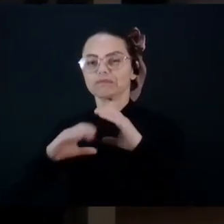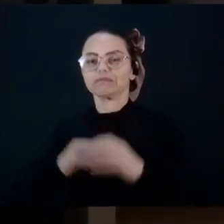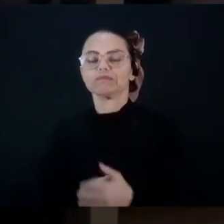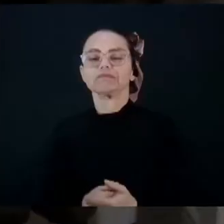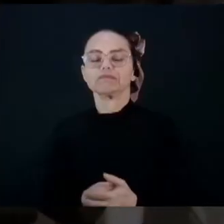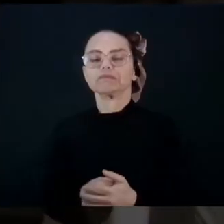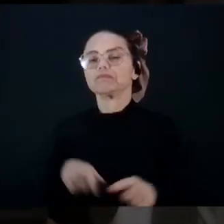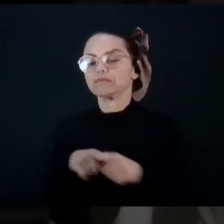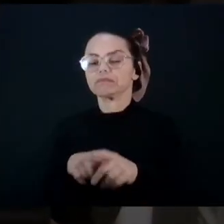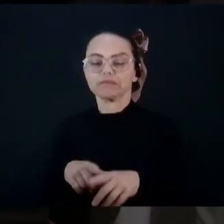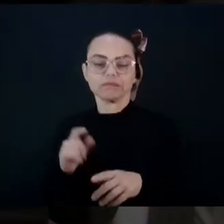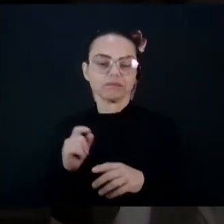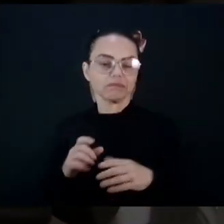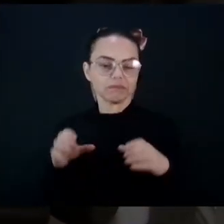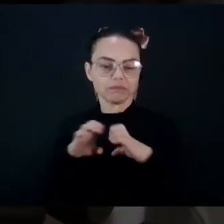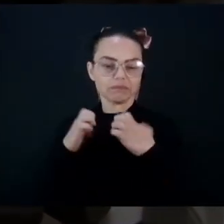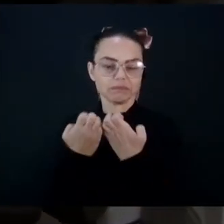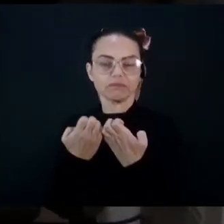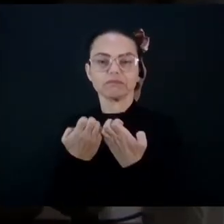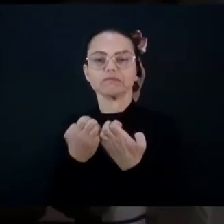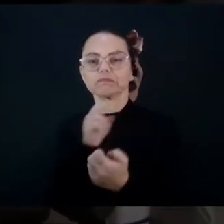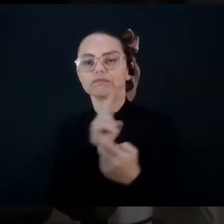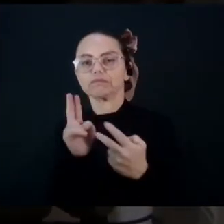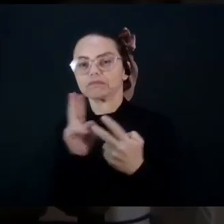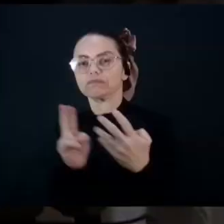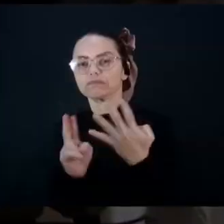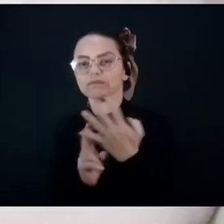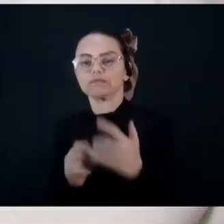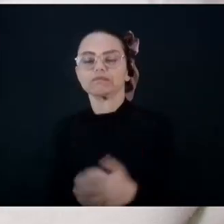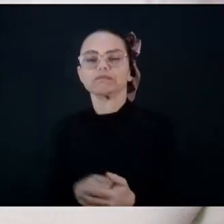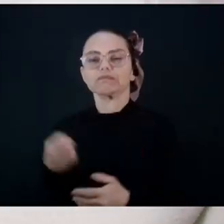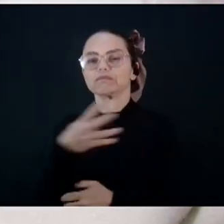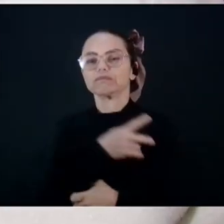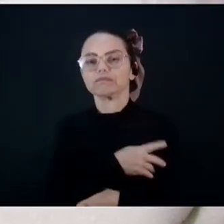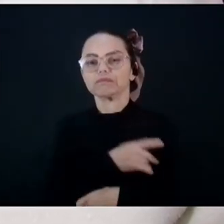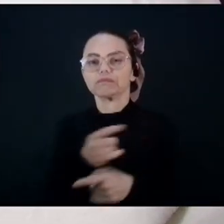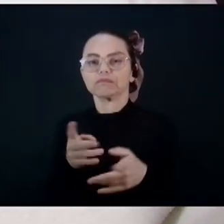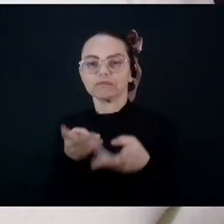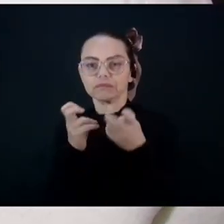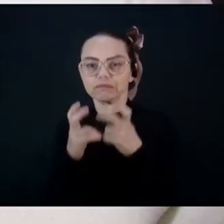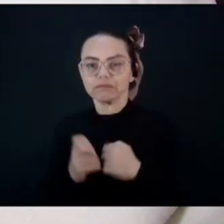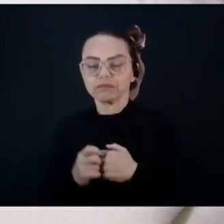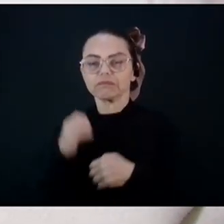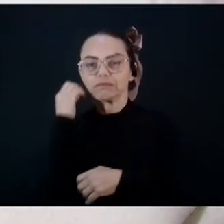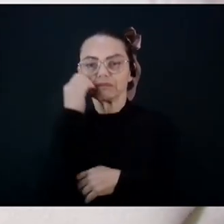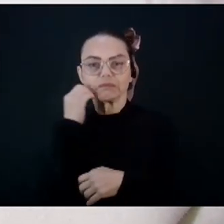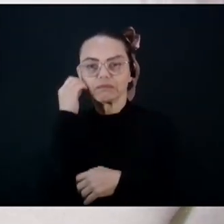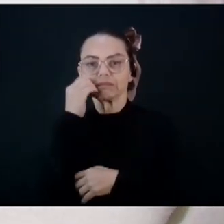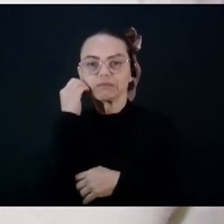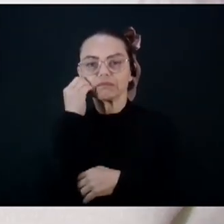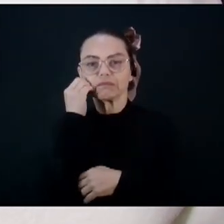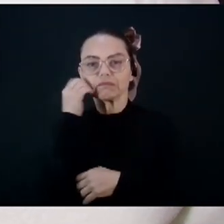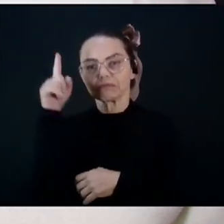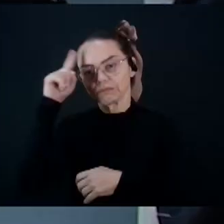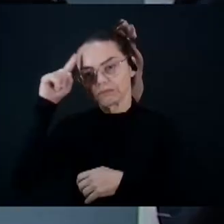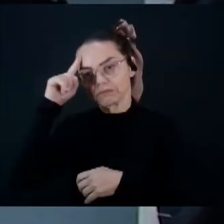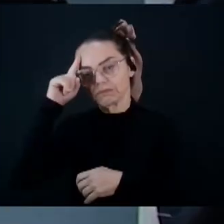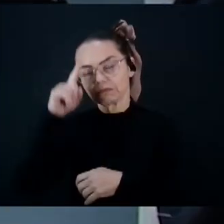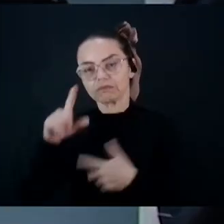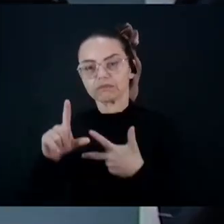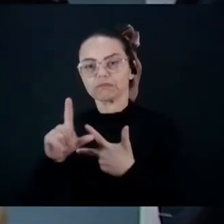recompor equipes, as nomeações trazem novos olhares e experiências para o dia a dia do